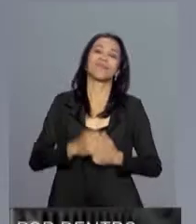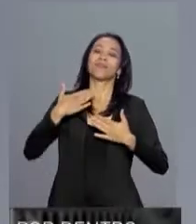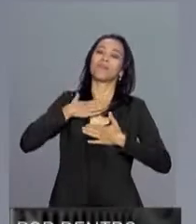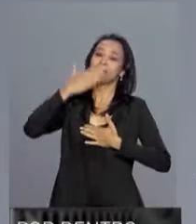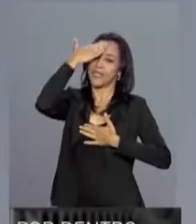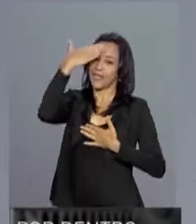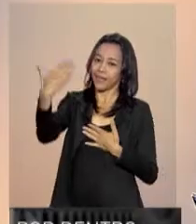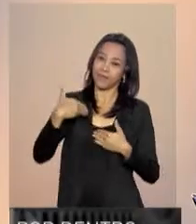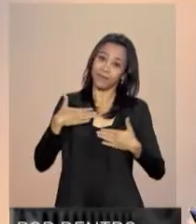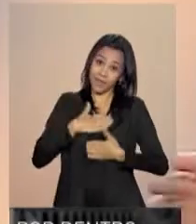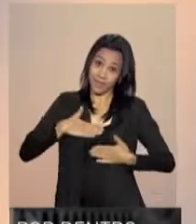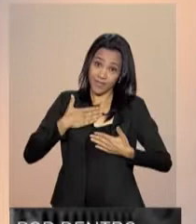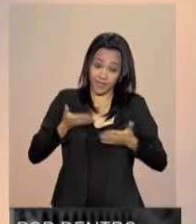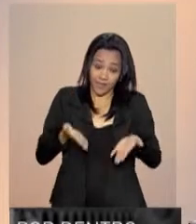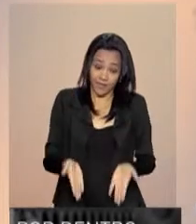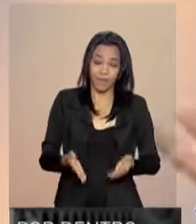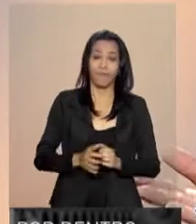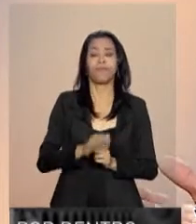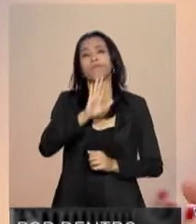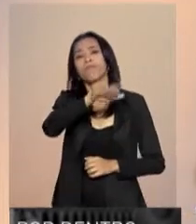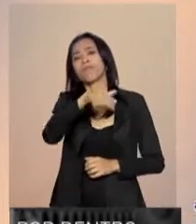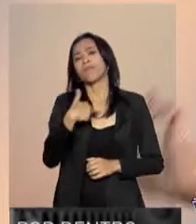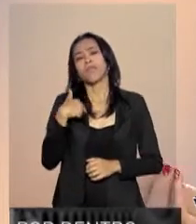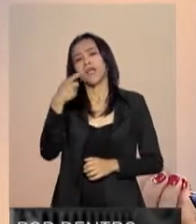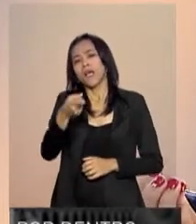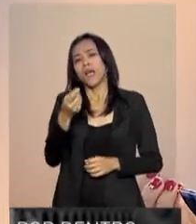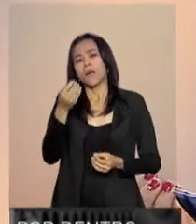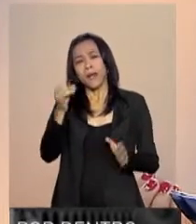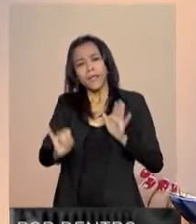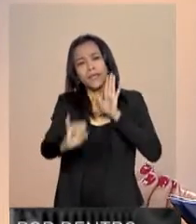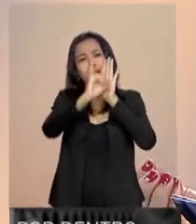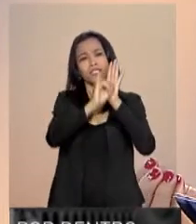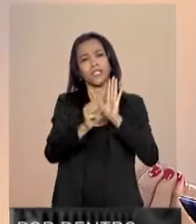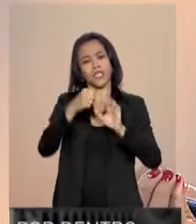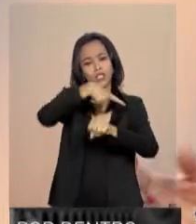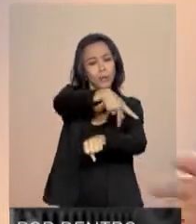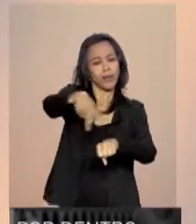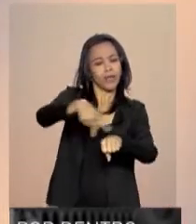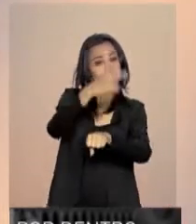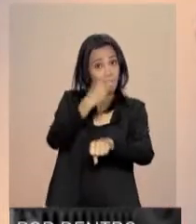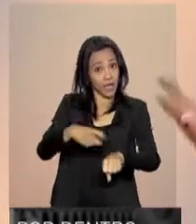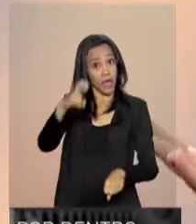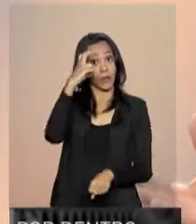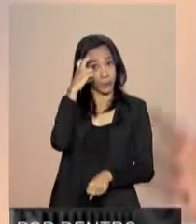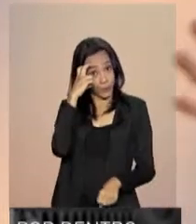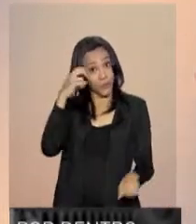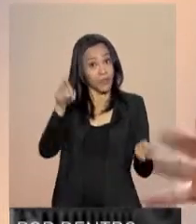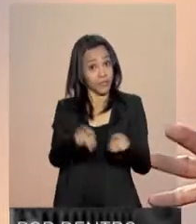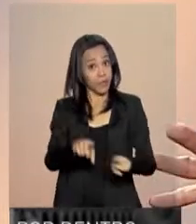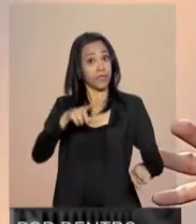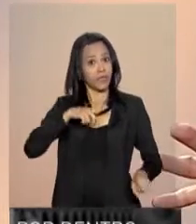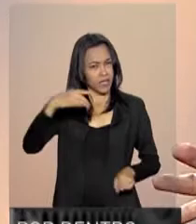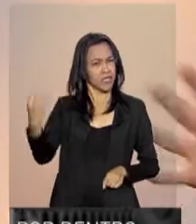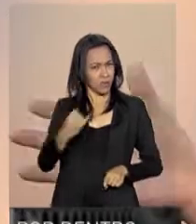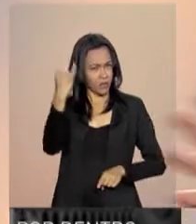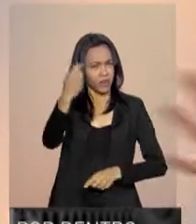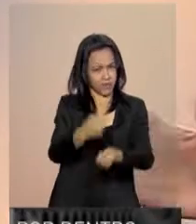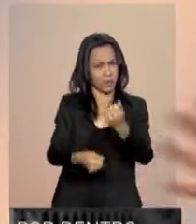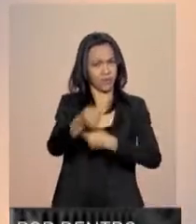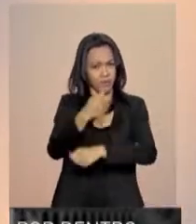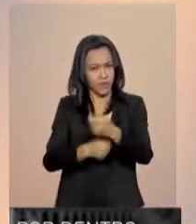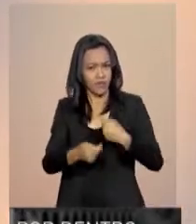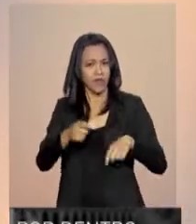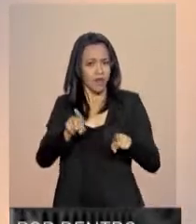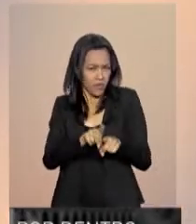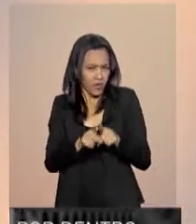aqui bom pra gente começar além de ser fundamental para a construção da identidade de um país a cultura também tem importância para a economia porque também